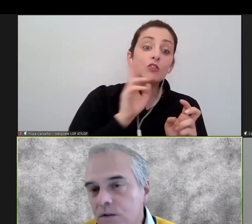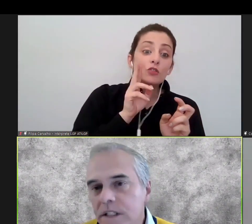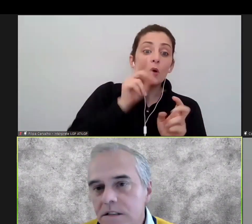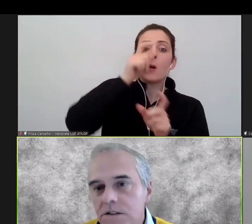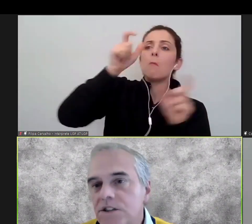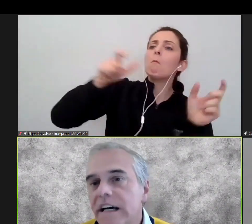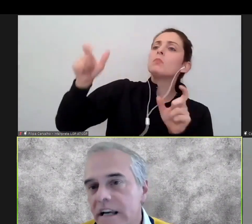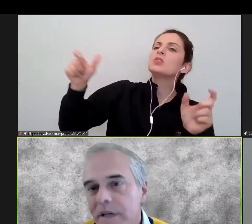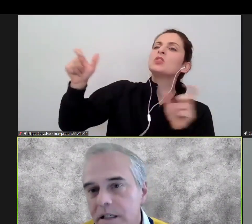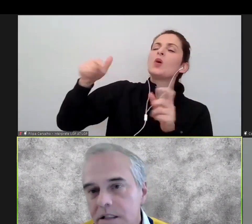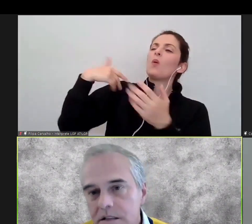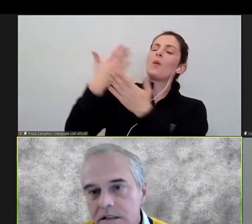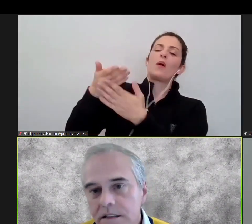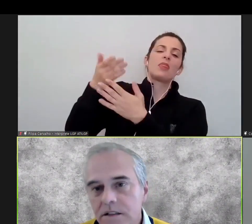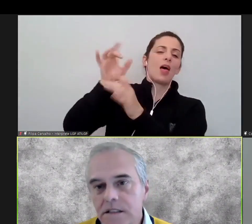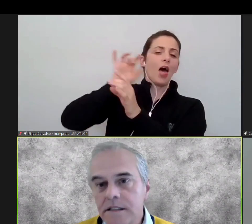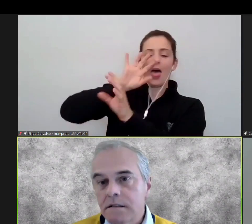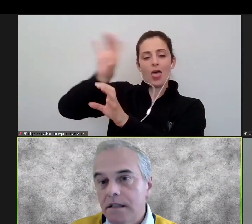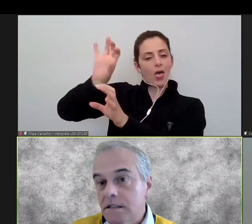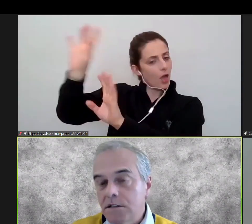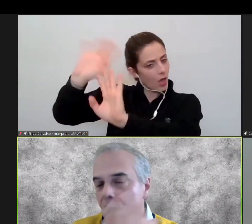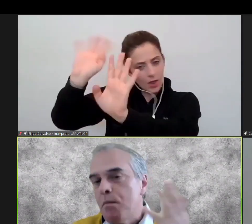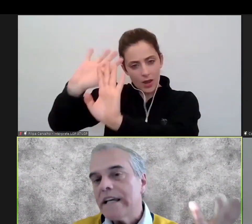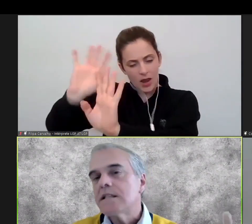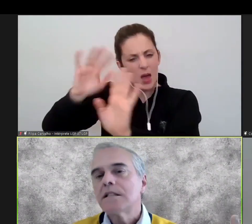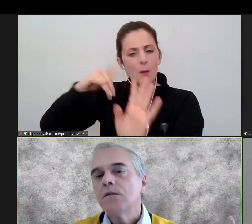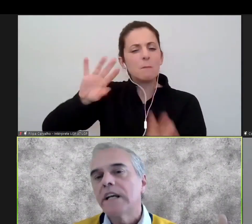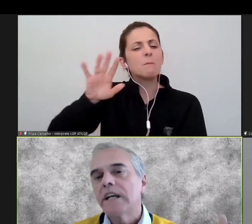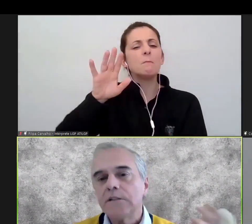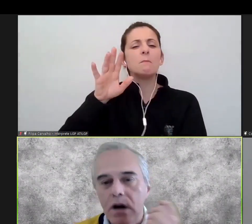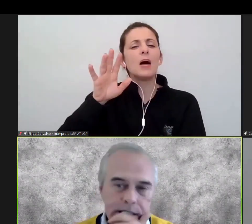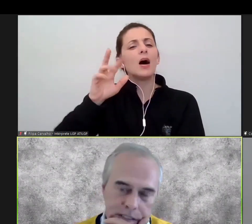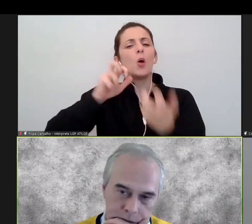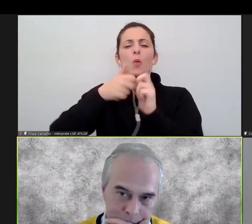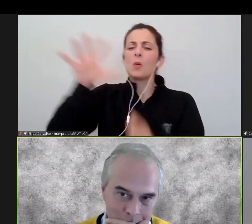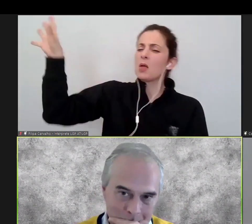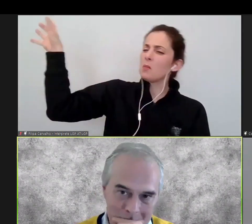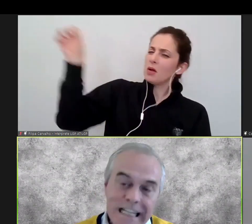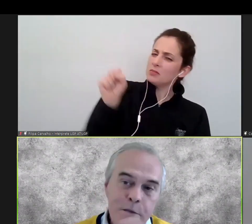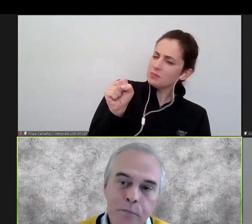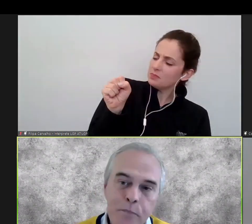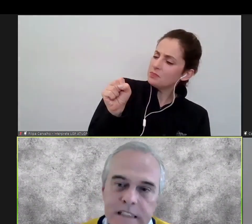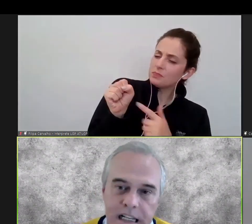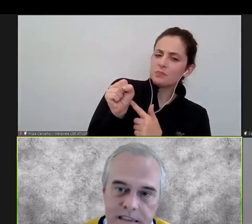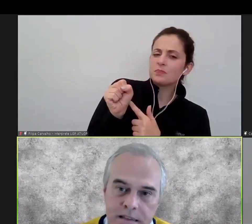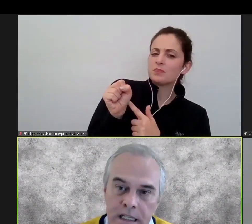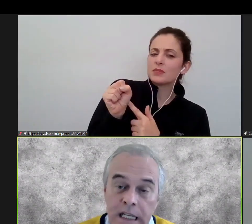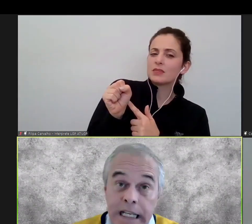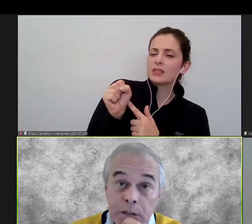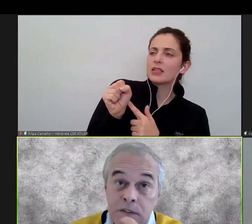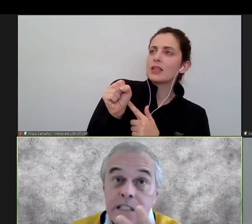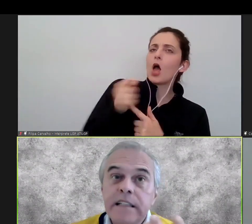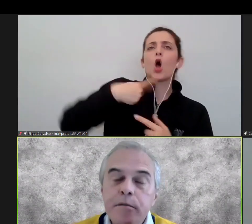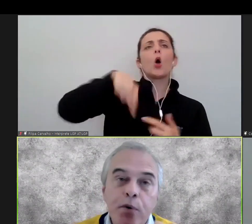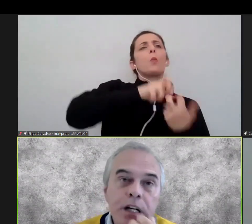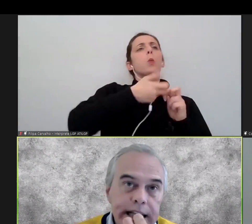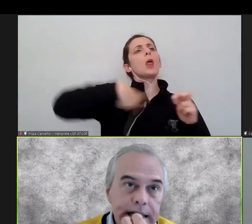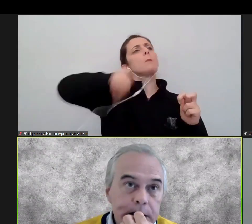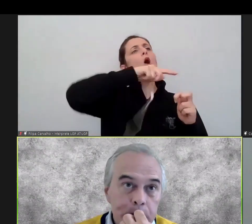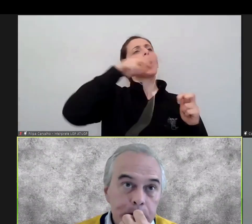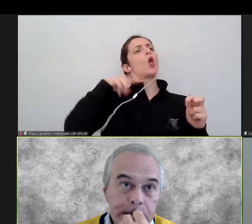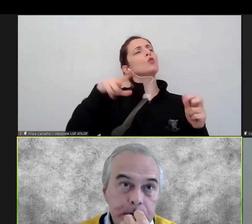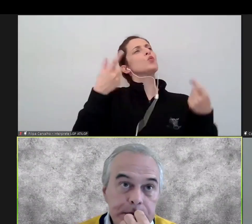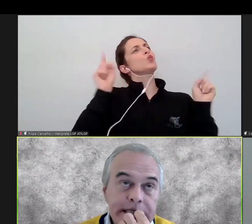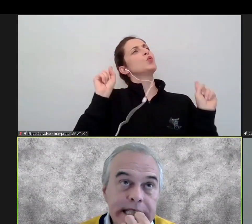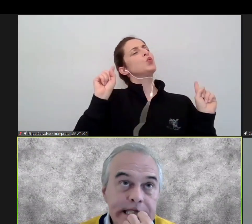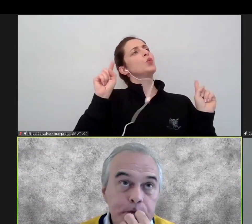esbarro com isso diariamente. Entendeu? Isso não é uma questão que ela é nossa, ela é importada. Eu não sei se ela é importada.